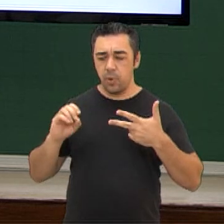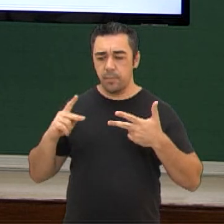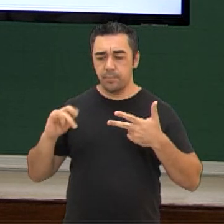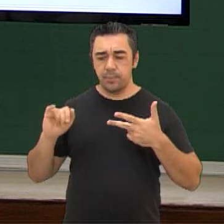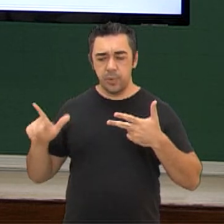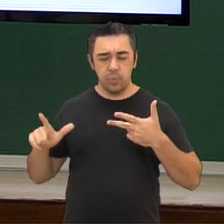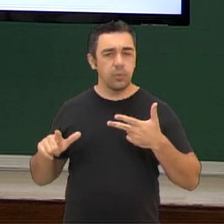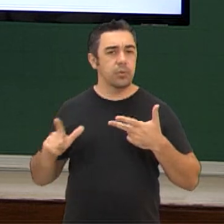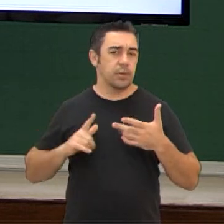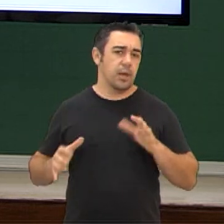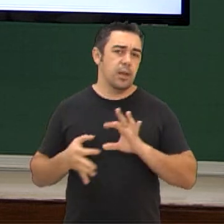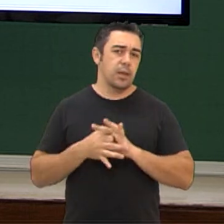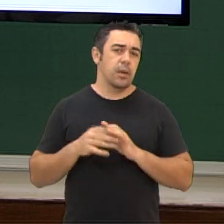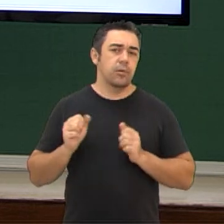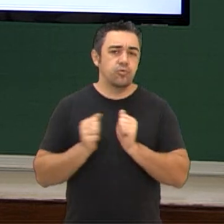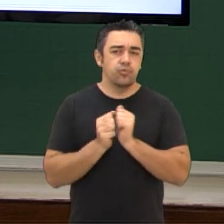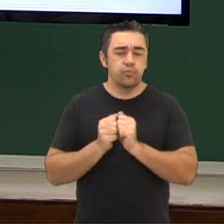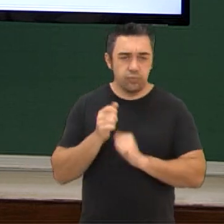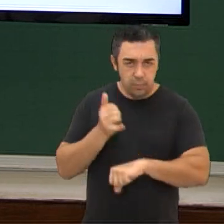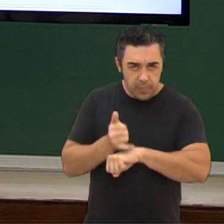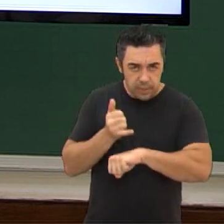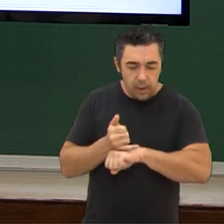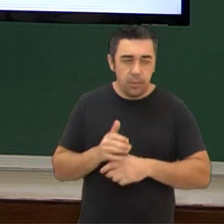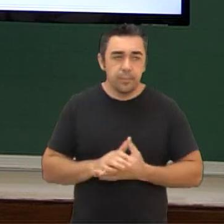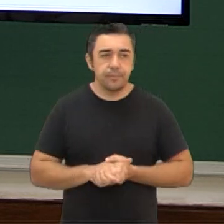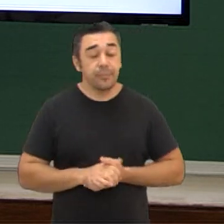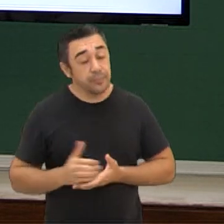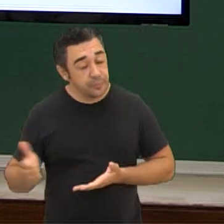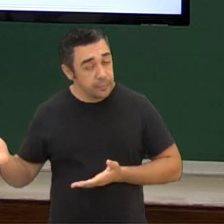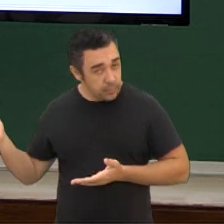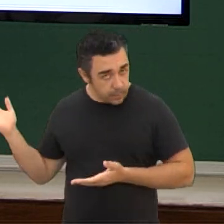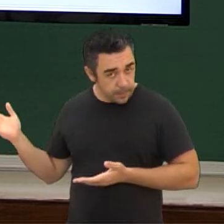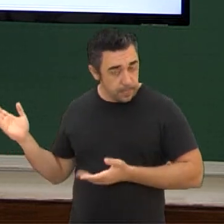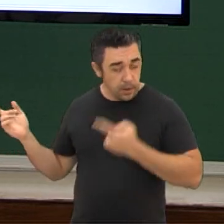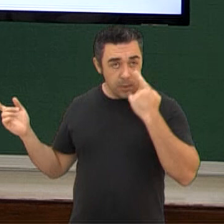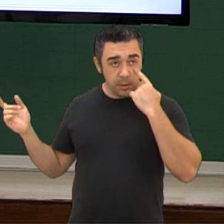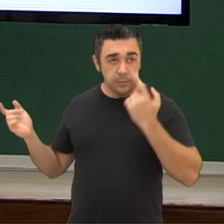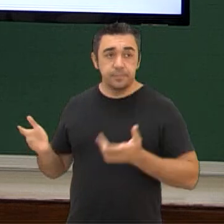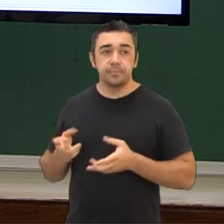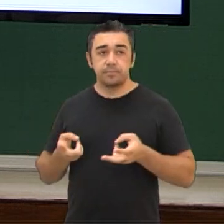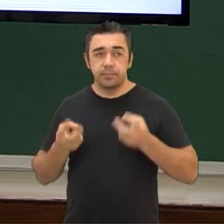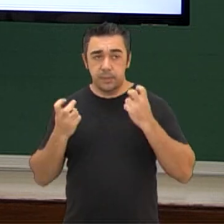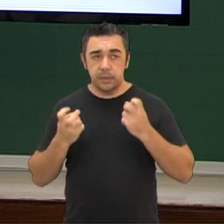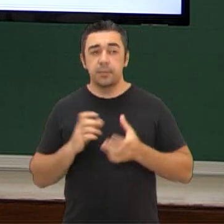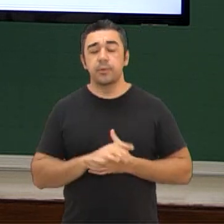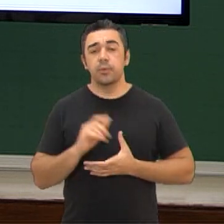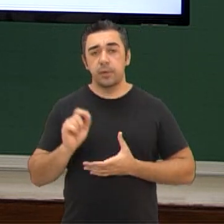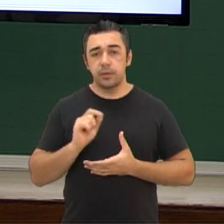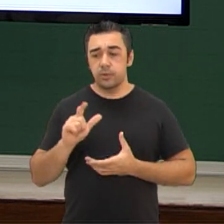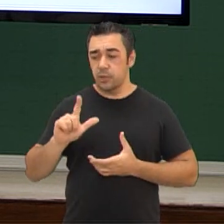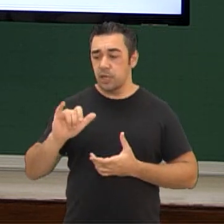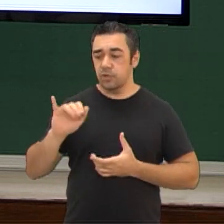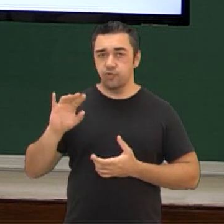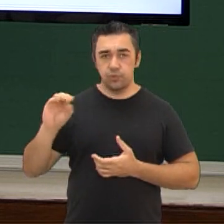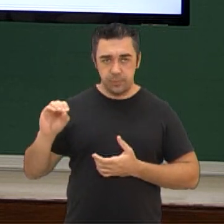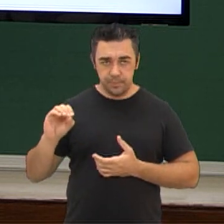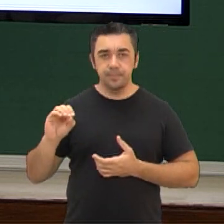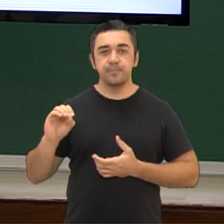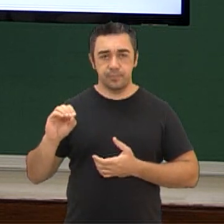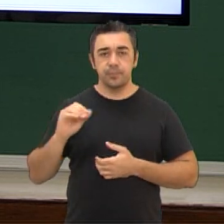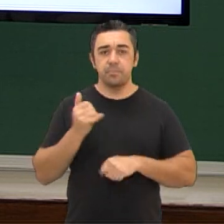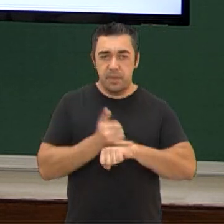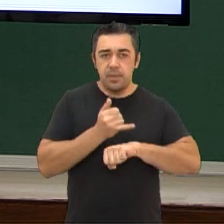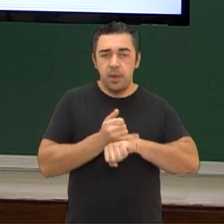então, ao meu metal, certo? Então, nesse caso aqui, galera, perceba que eu tenho o lítio como